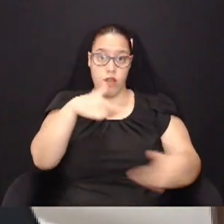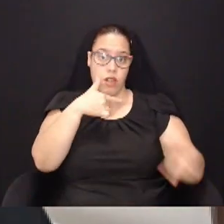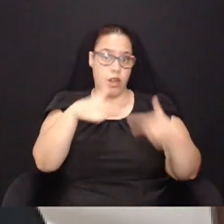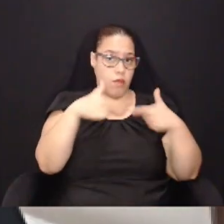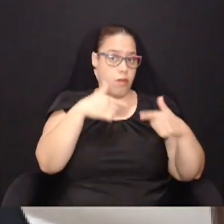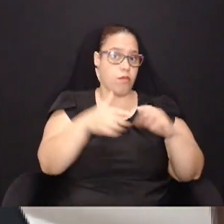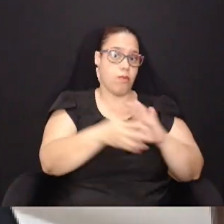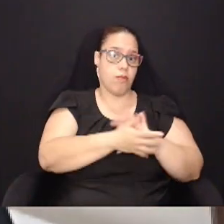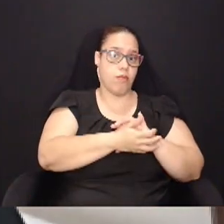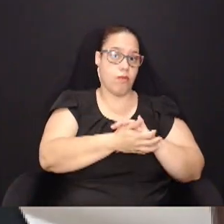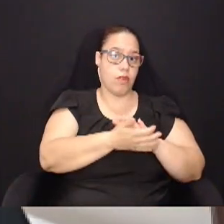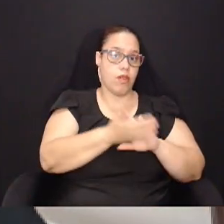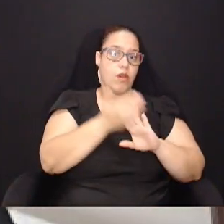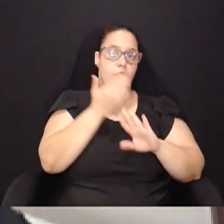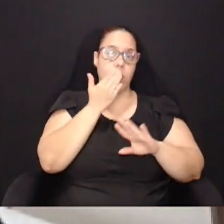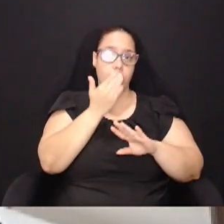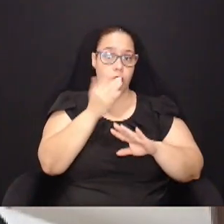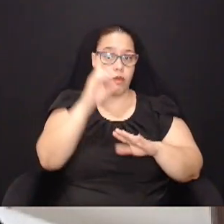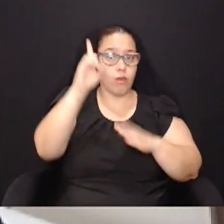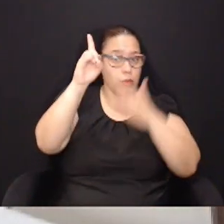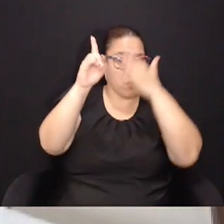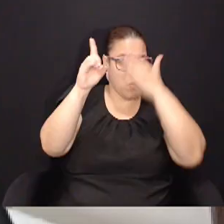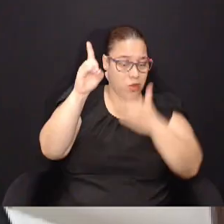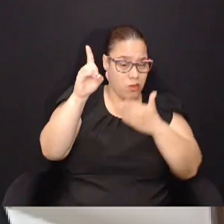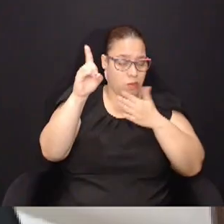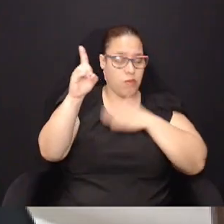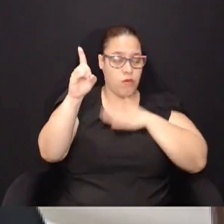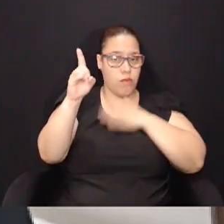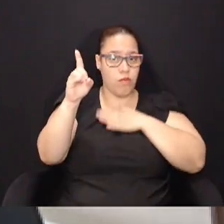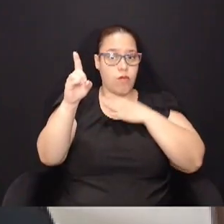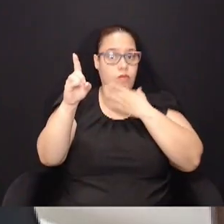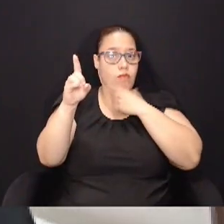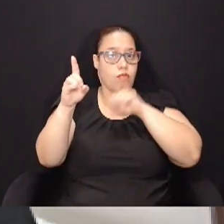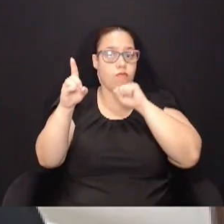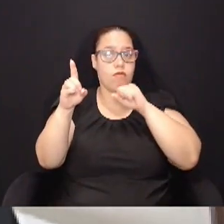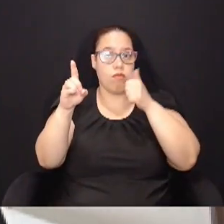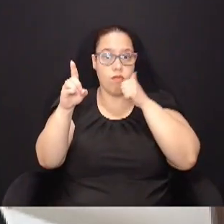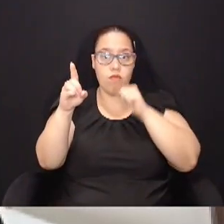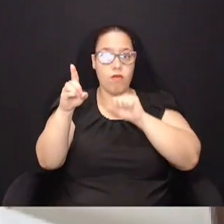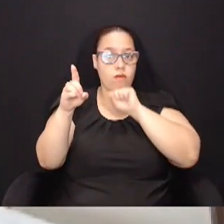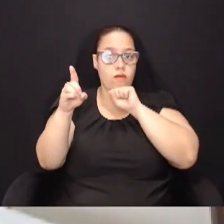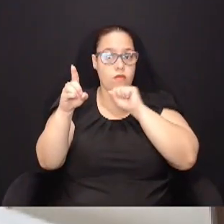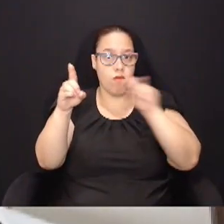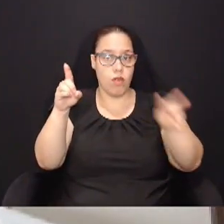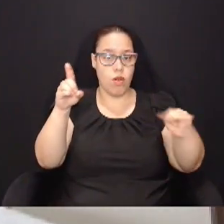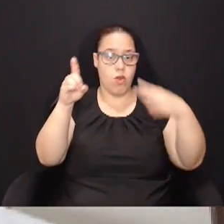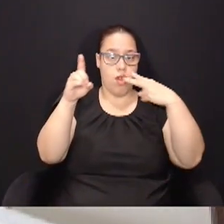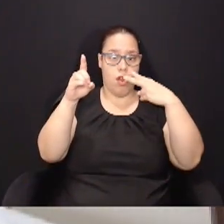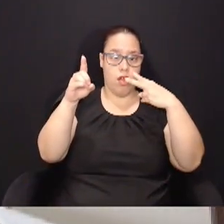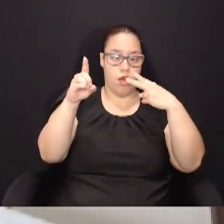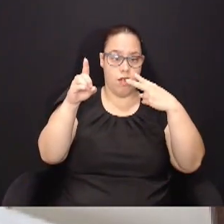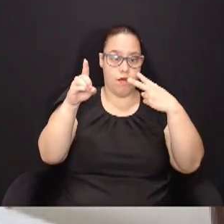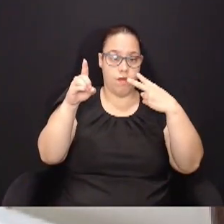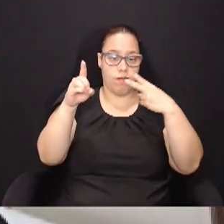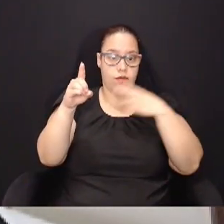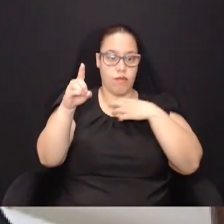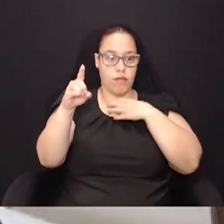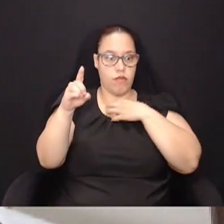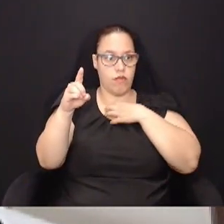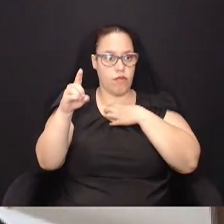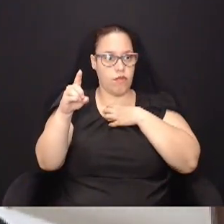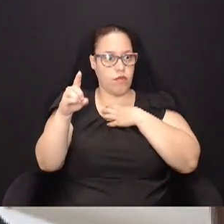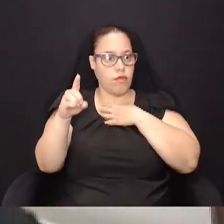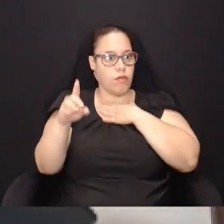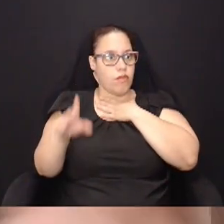pedir muito para Deus que meu pai e minha mãe desligassem o celular e olhassem para mim. Então a gente fica assustado quando a gente vê uma coisa.